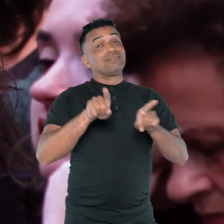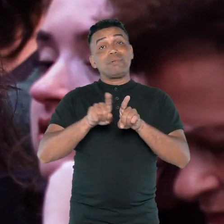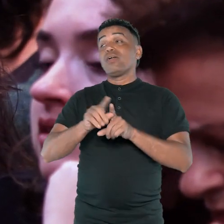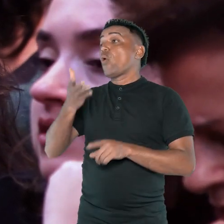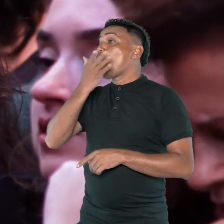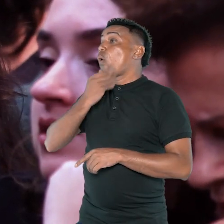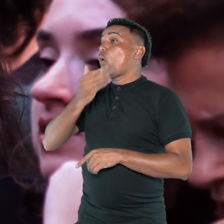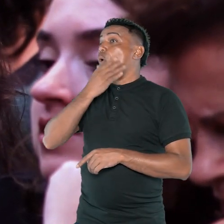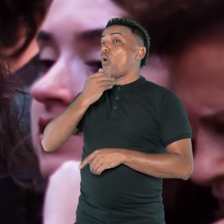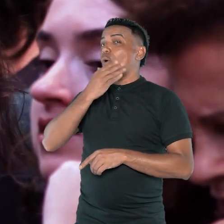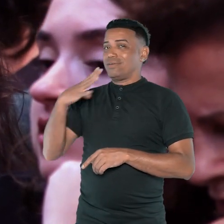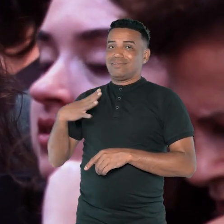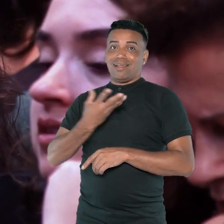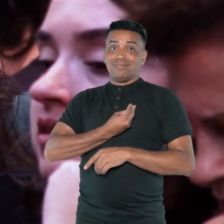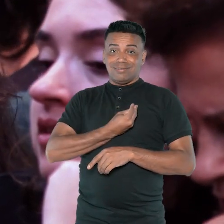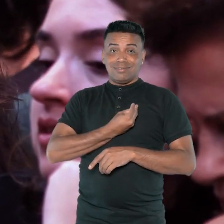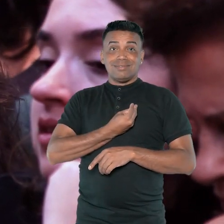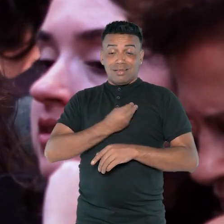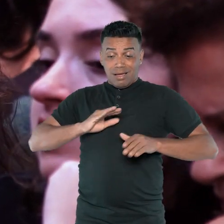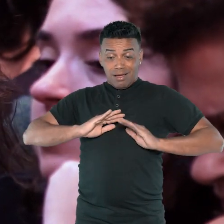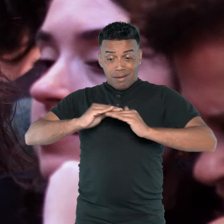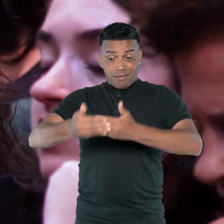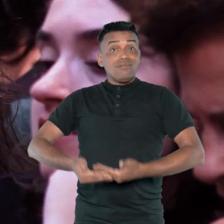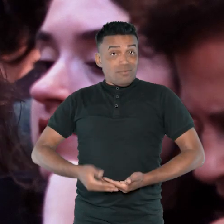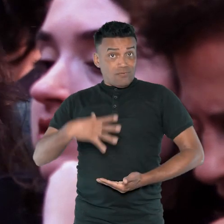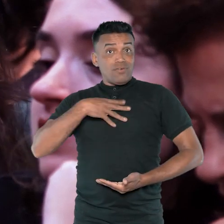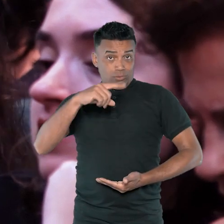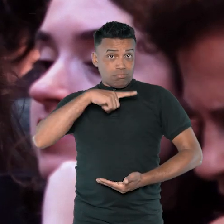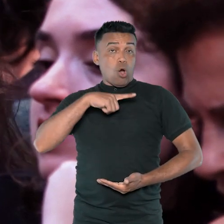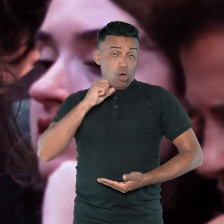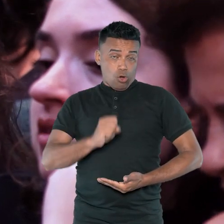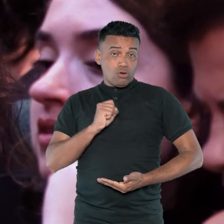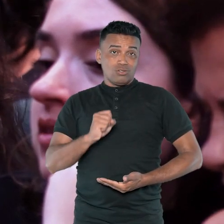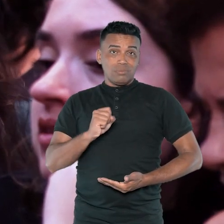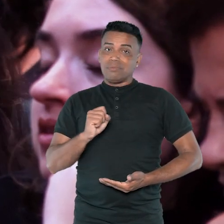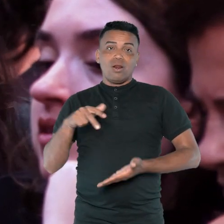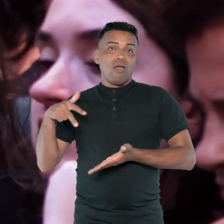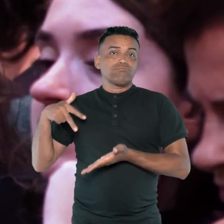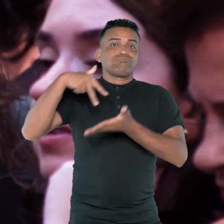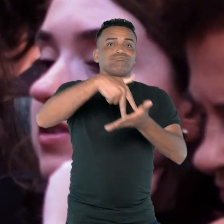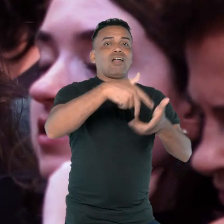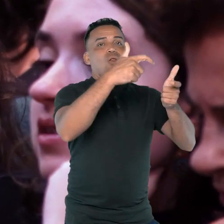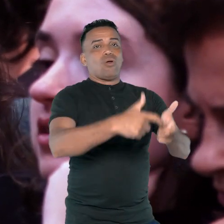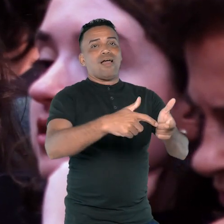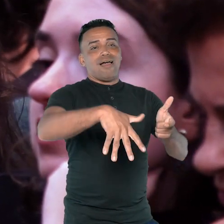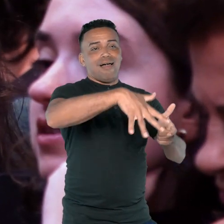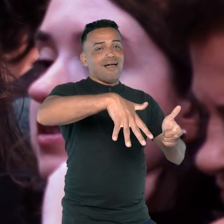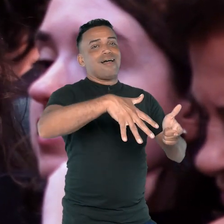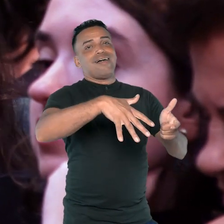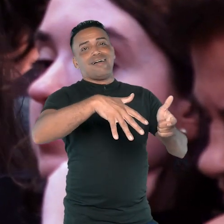que gestam, mas não necessariamente querem ocupar esse lugar que socialmente é dito feminino,